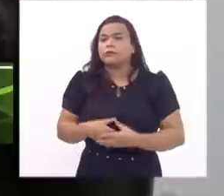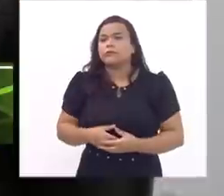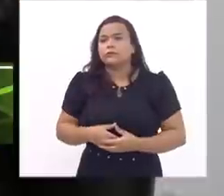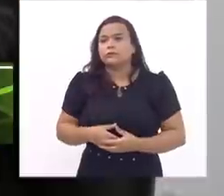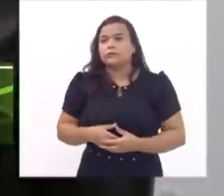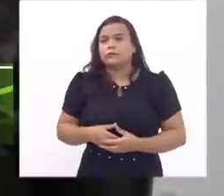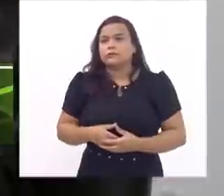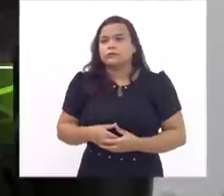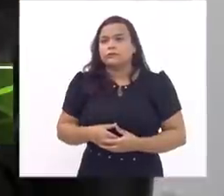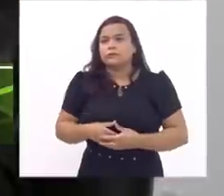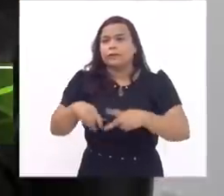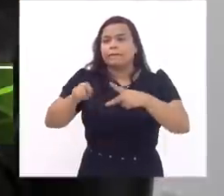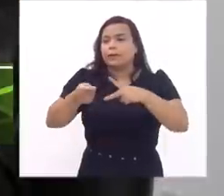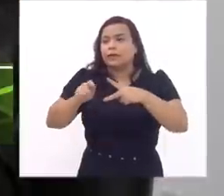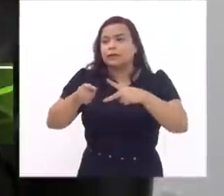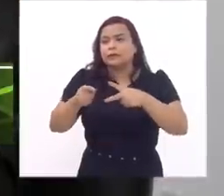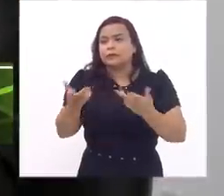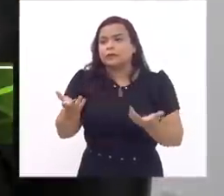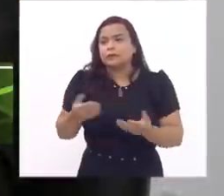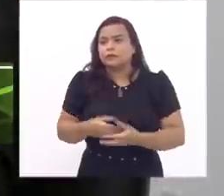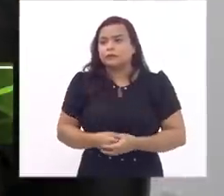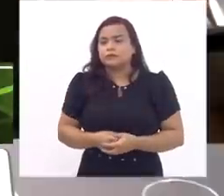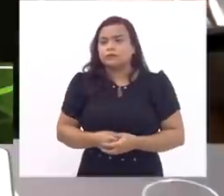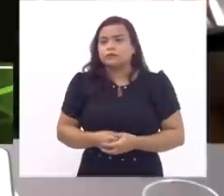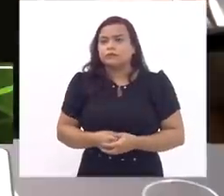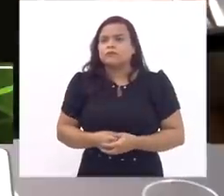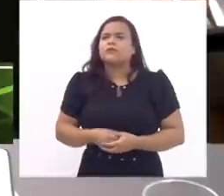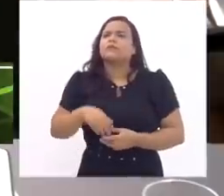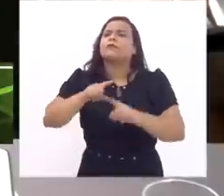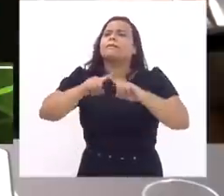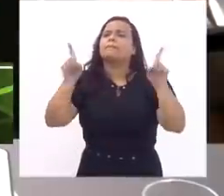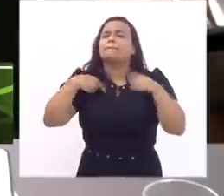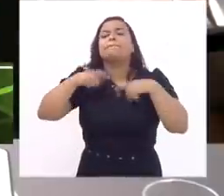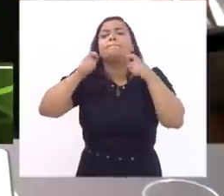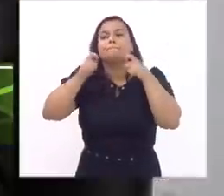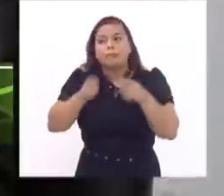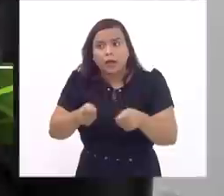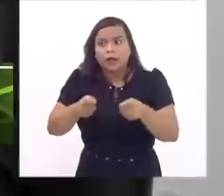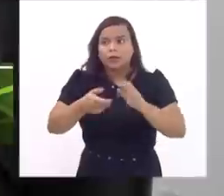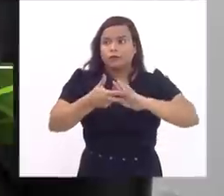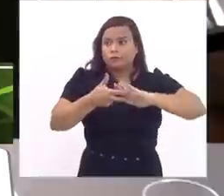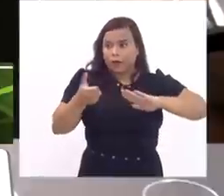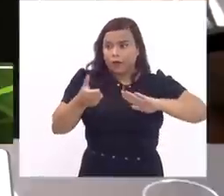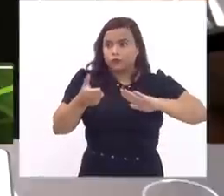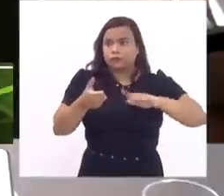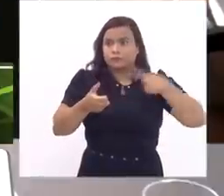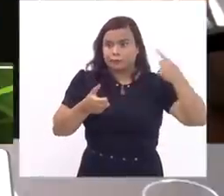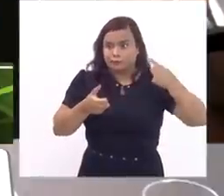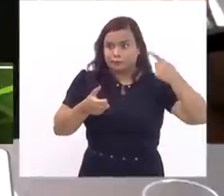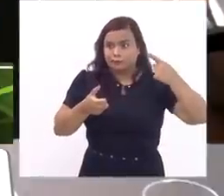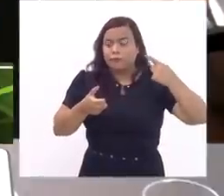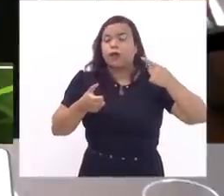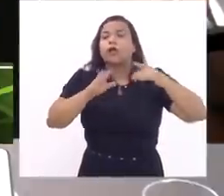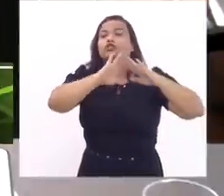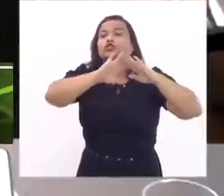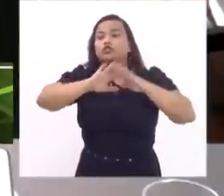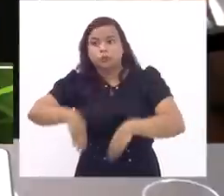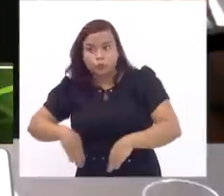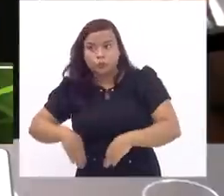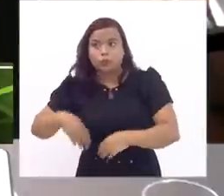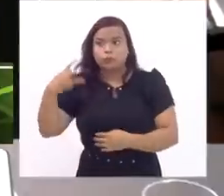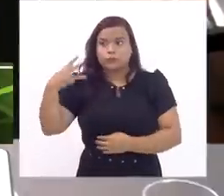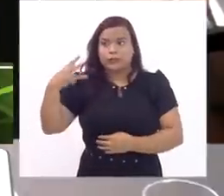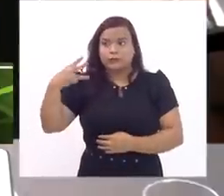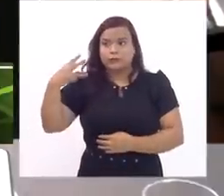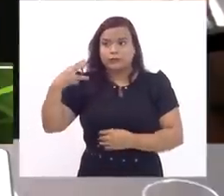veto no primeiro. E derrubaria e derruba no terceiro. O terceiro. E no segundo,